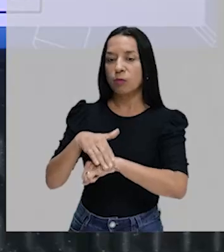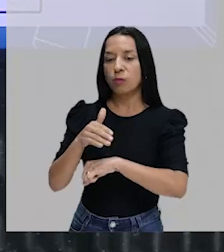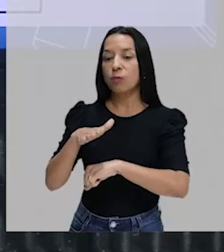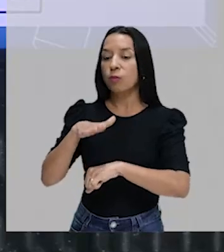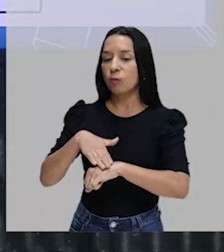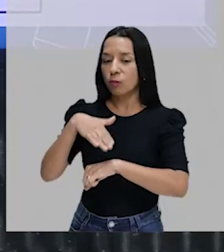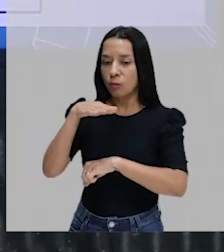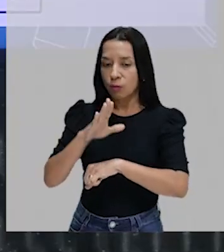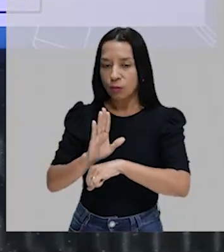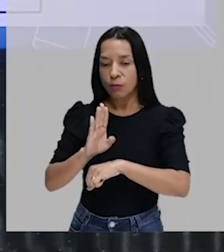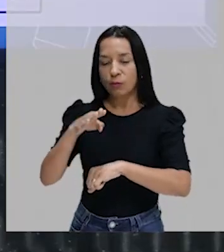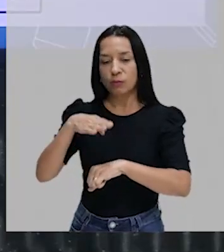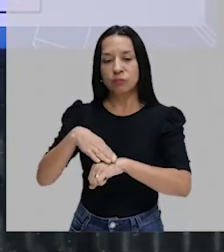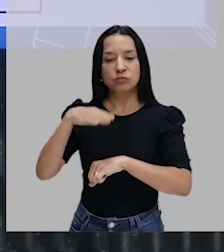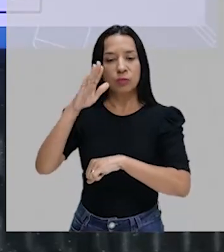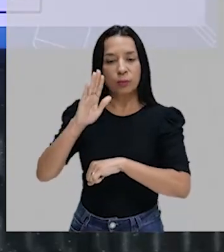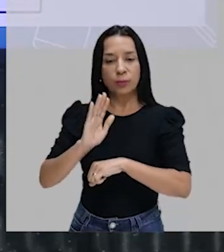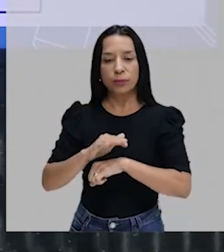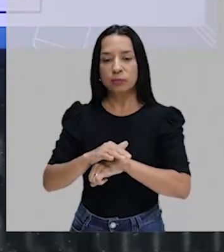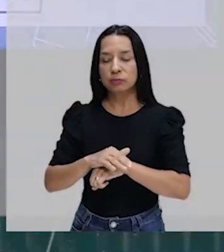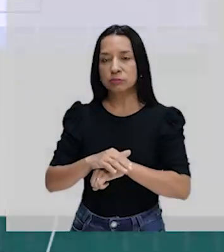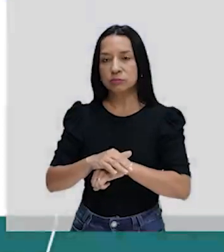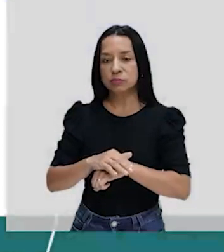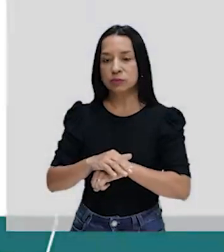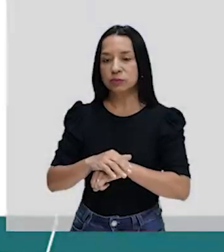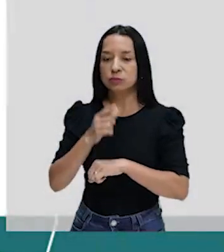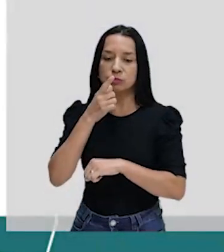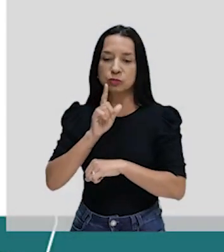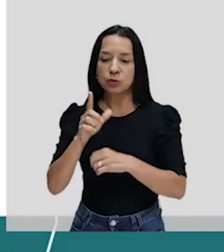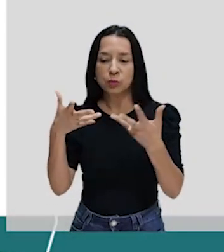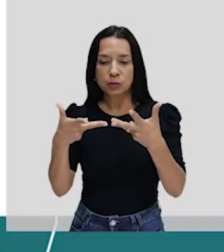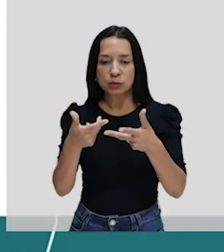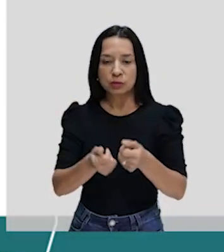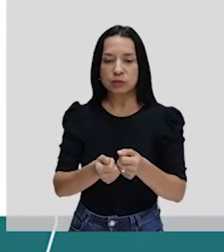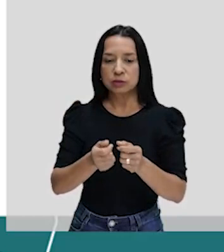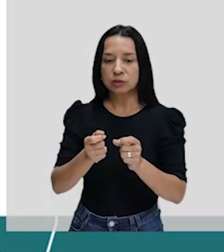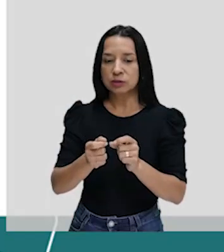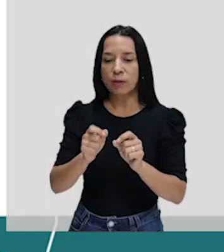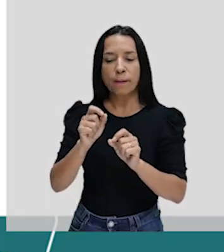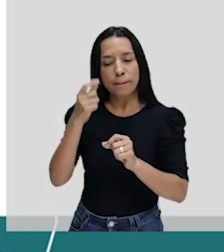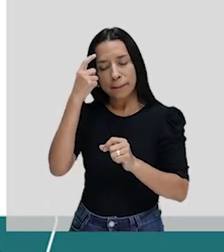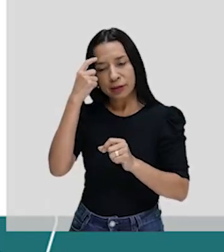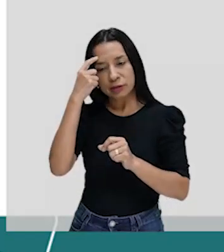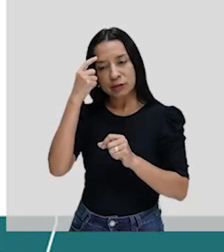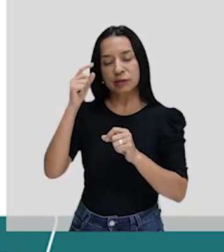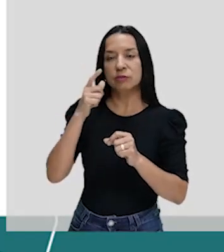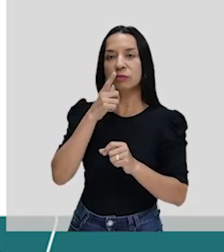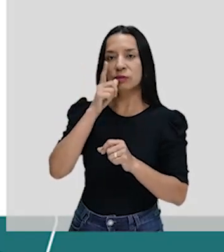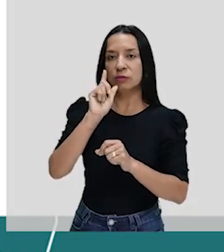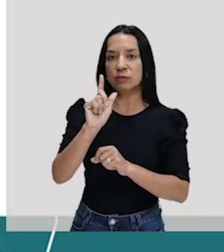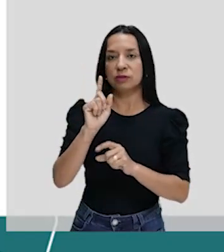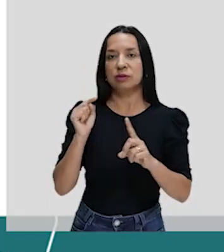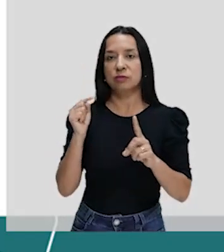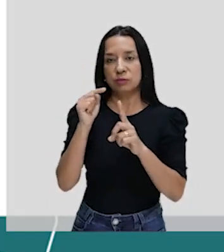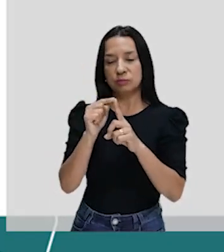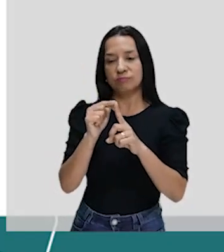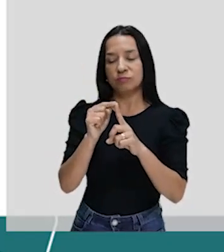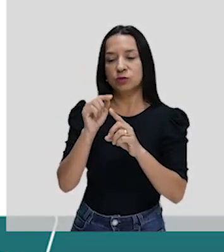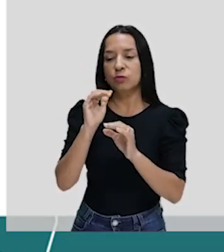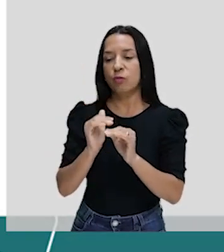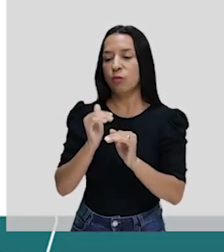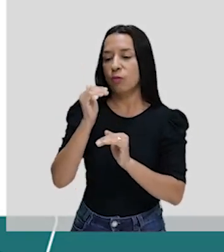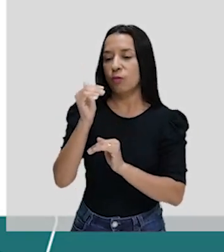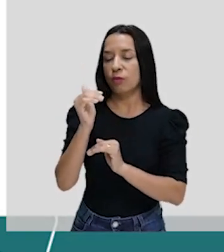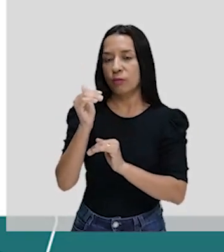são racionalmente pensados, né? Para alcançar um objetivo, objetivando o quê? O aumento